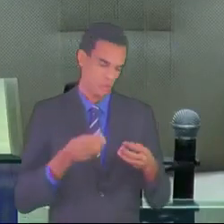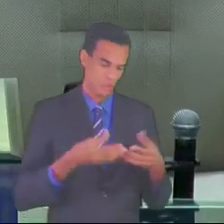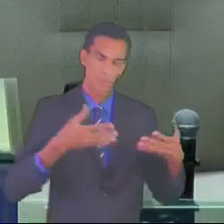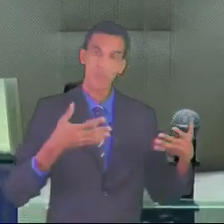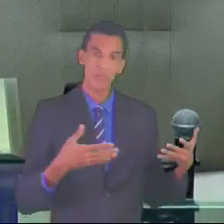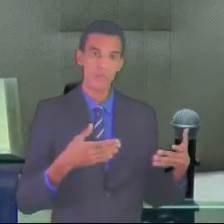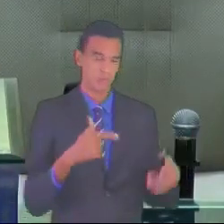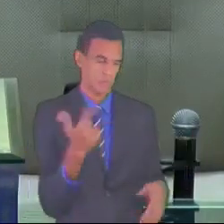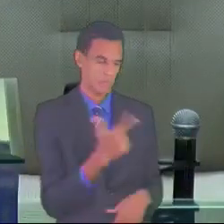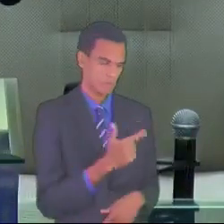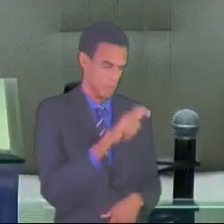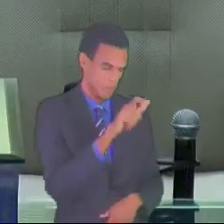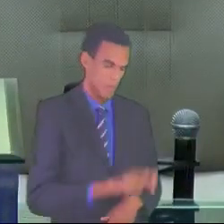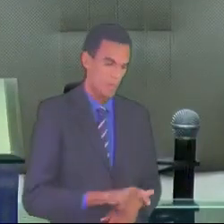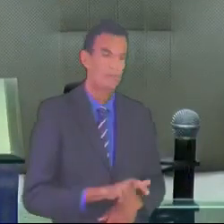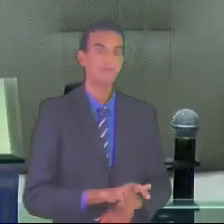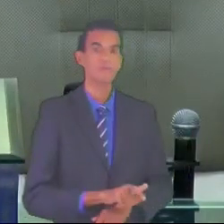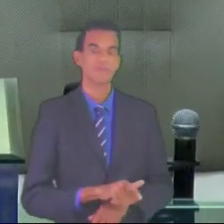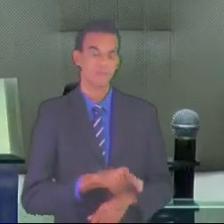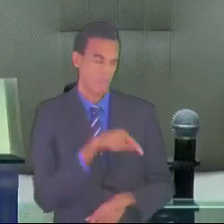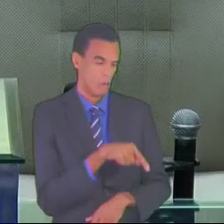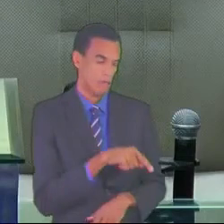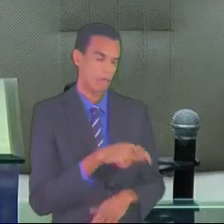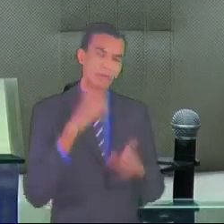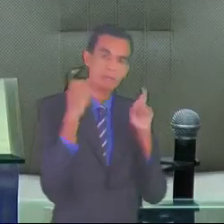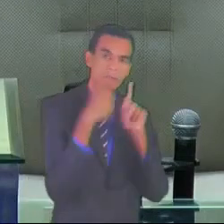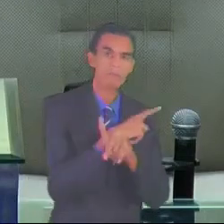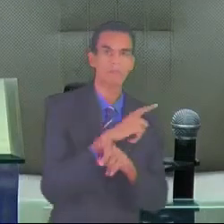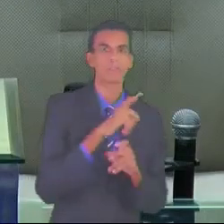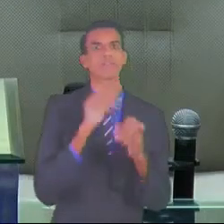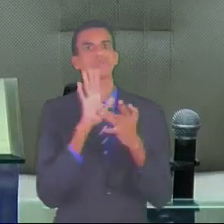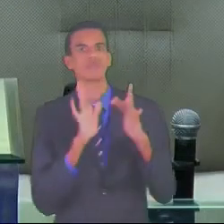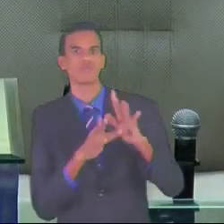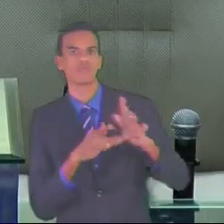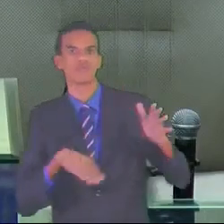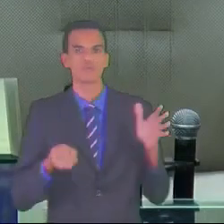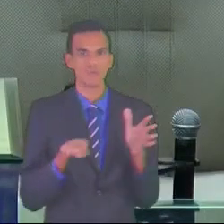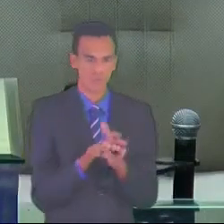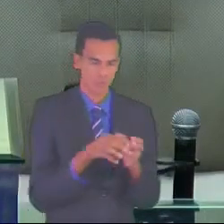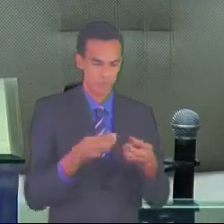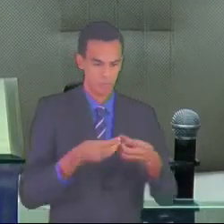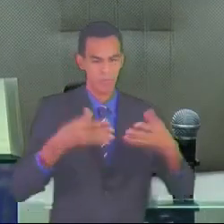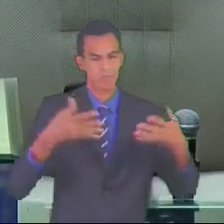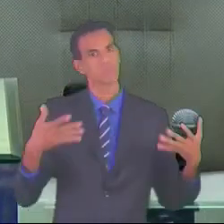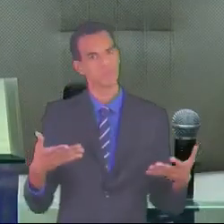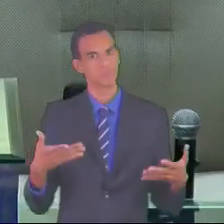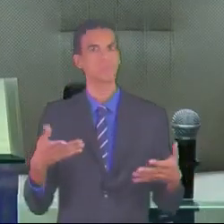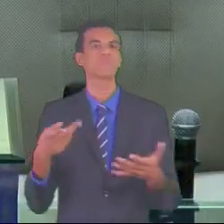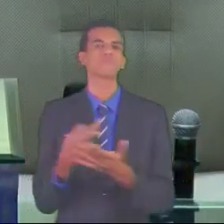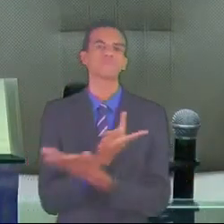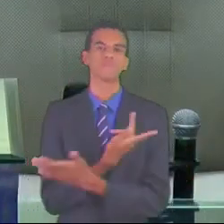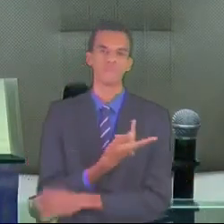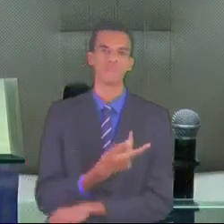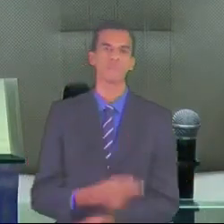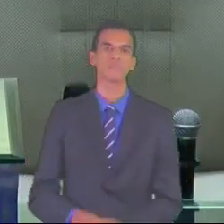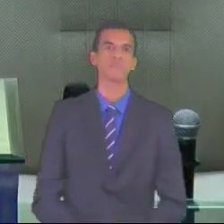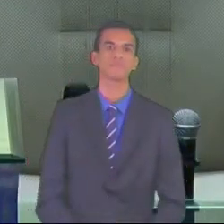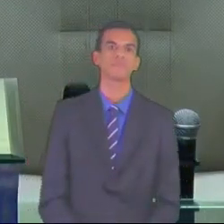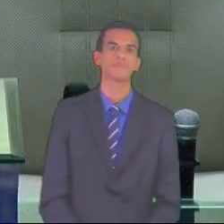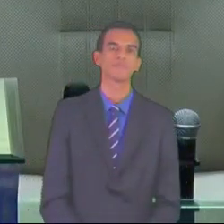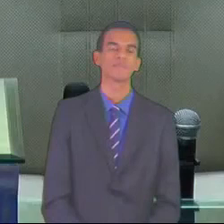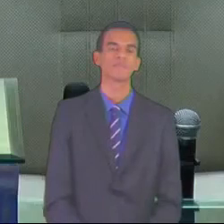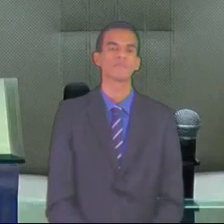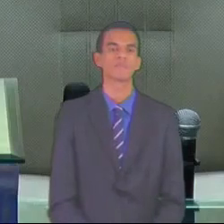está acabado, acabrunhado, está no fundo do poço. É a hora que Jesus chega para o milagre acontecer.